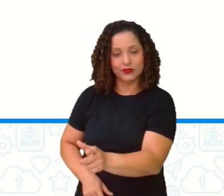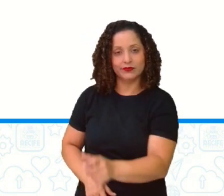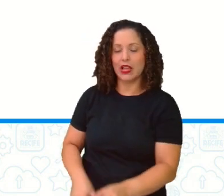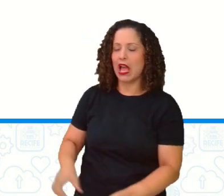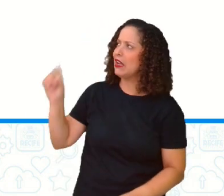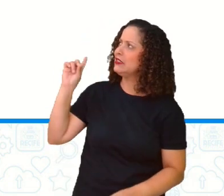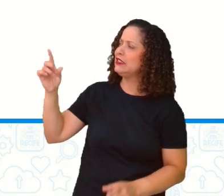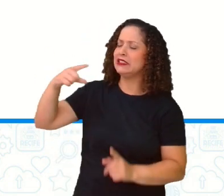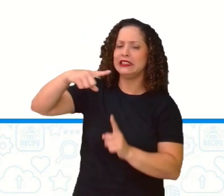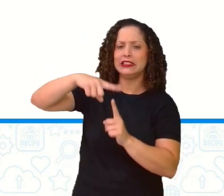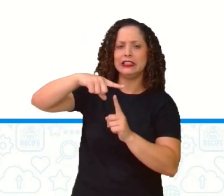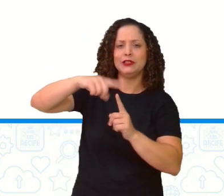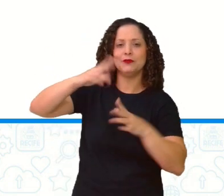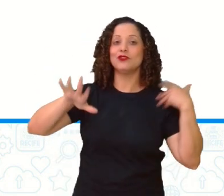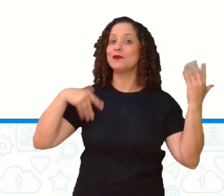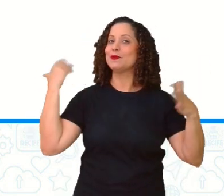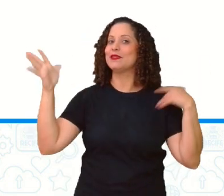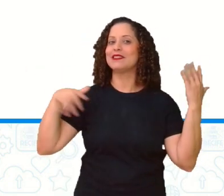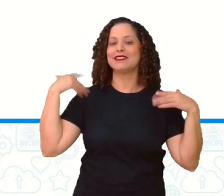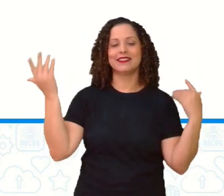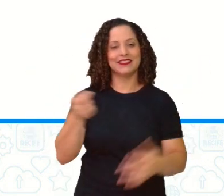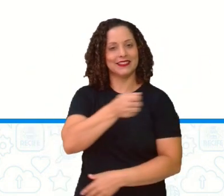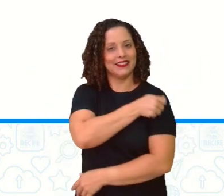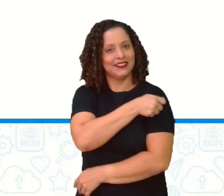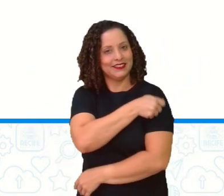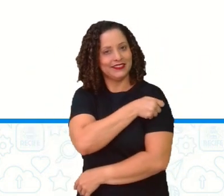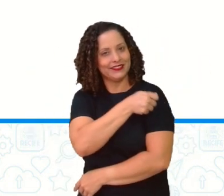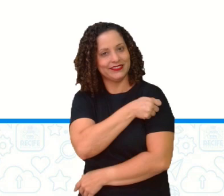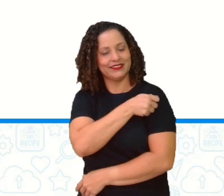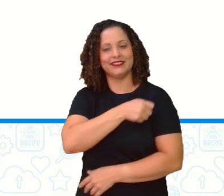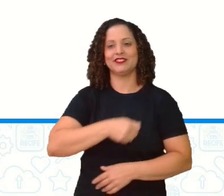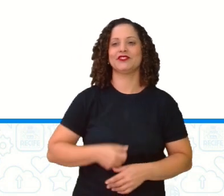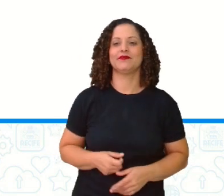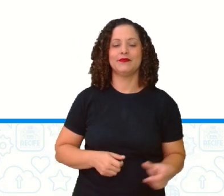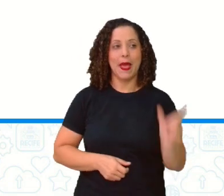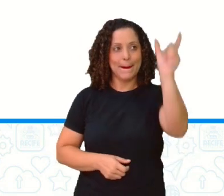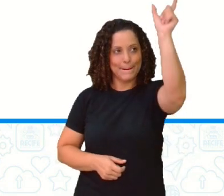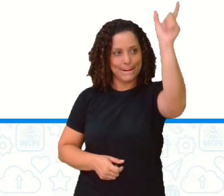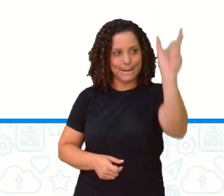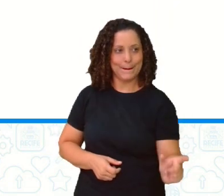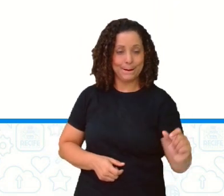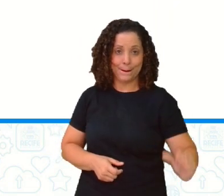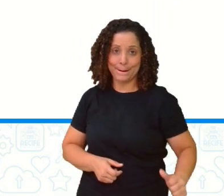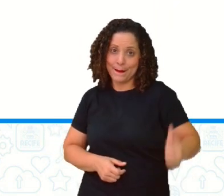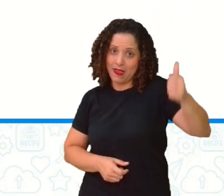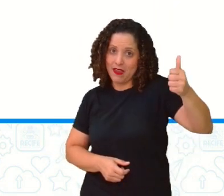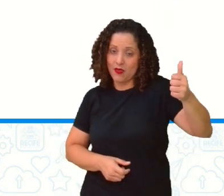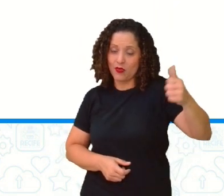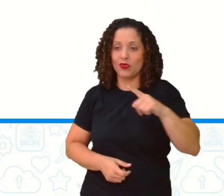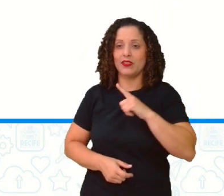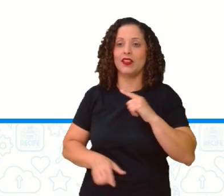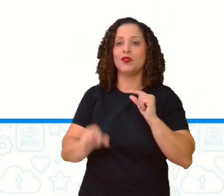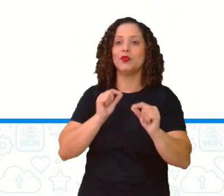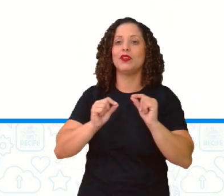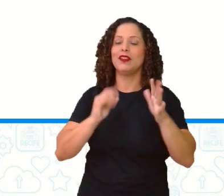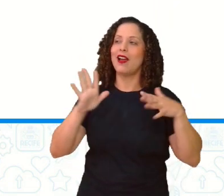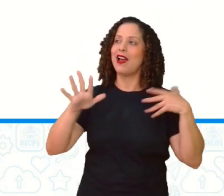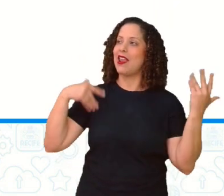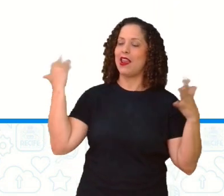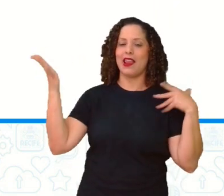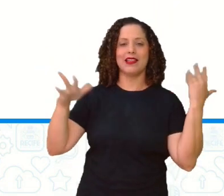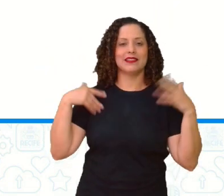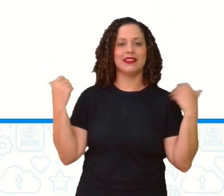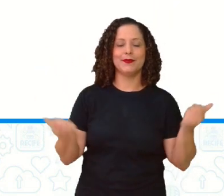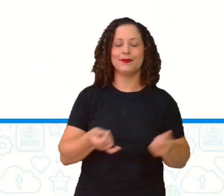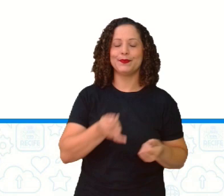de lazer preferidas dos alunos. Então, na primeira coluna, eu tenho o lazer, ir